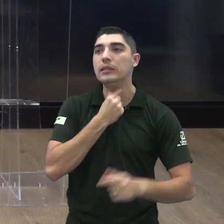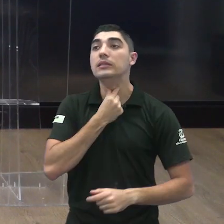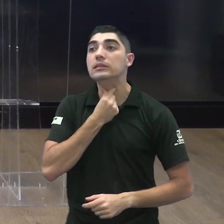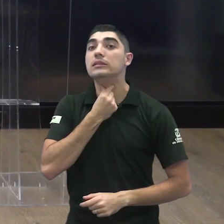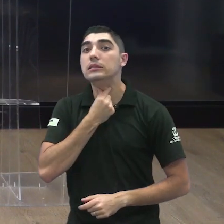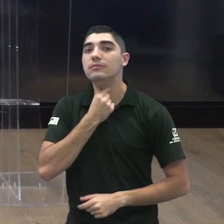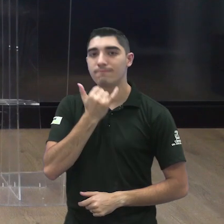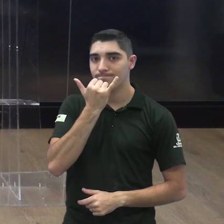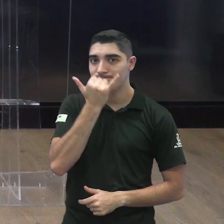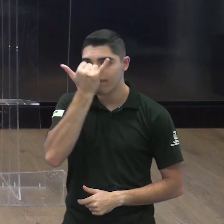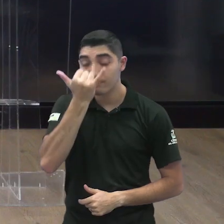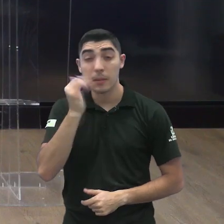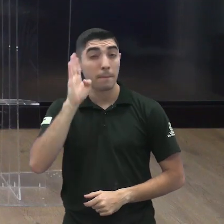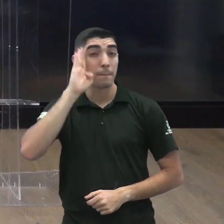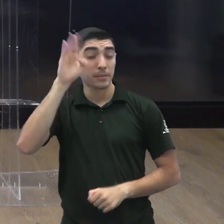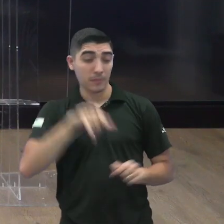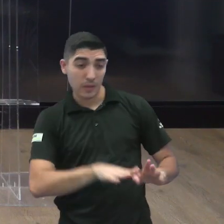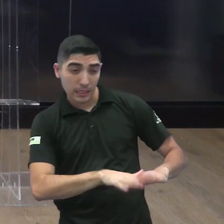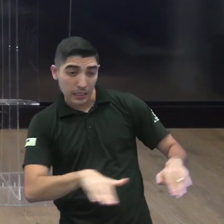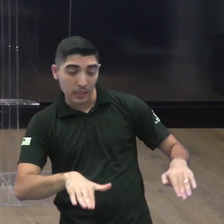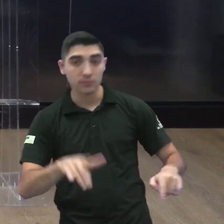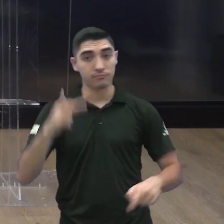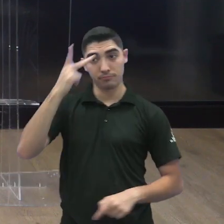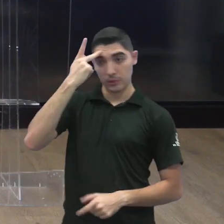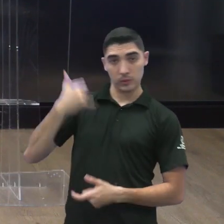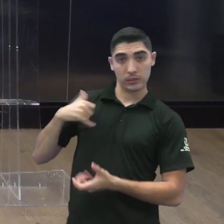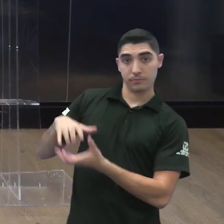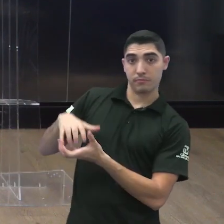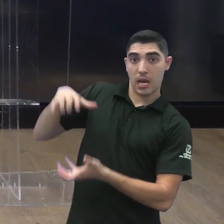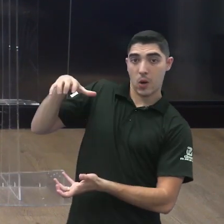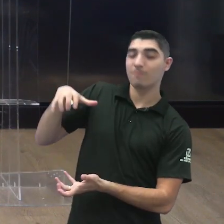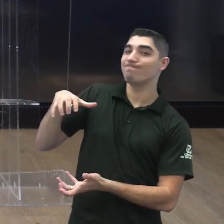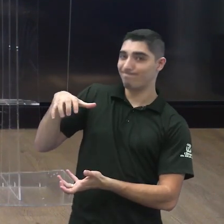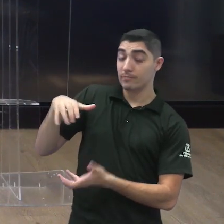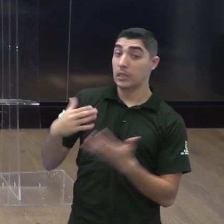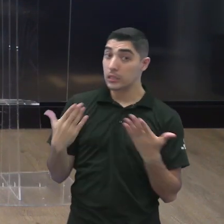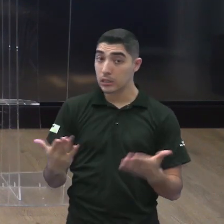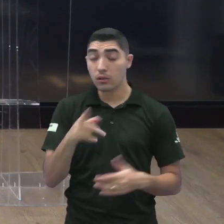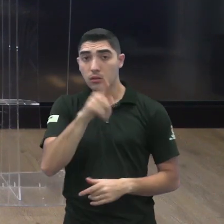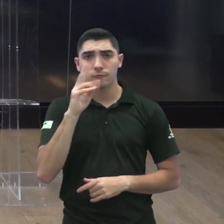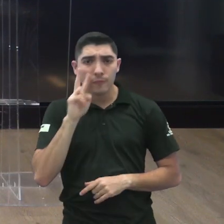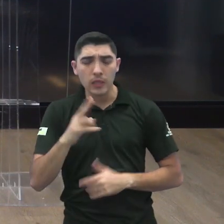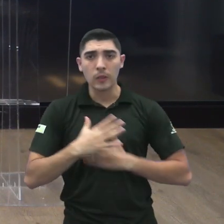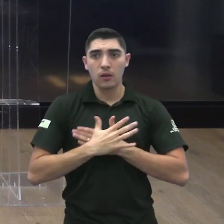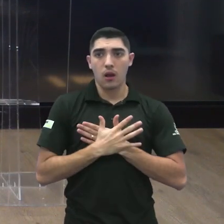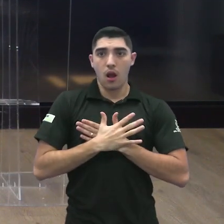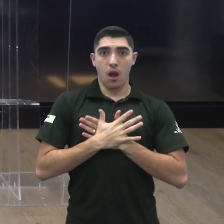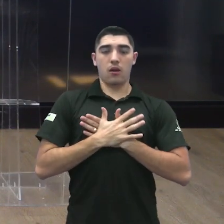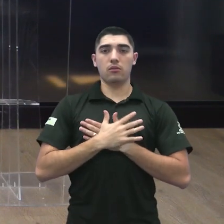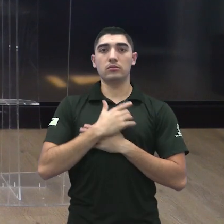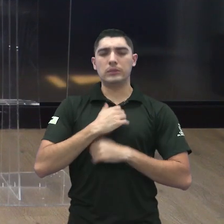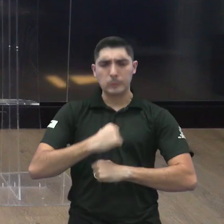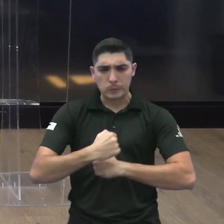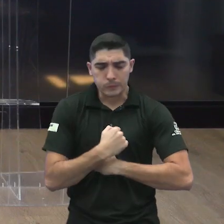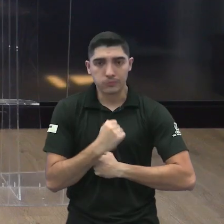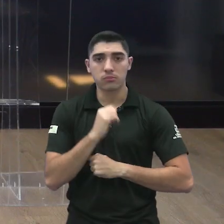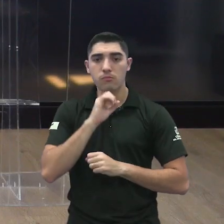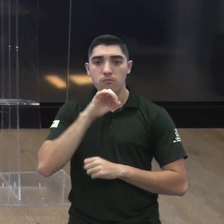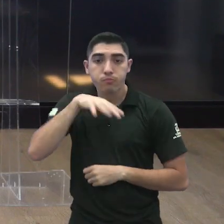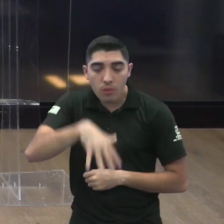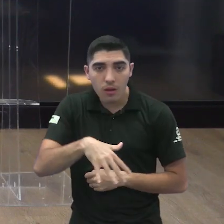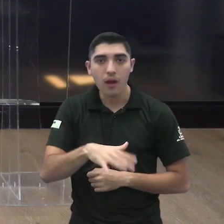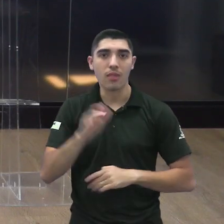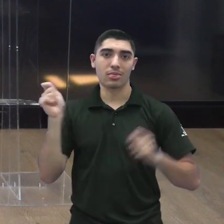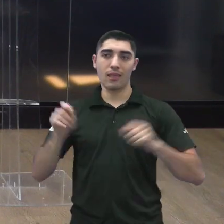engasgo, especialmente entre crianças e idosos. Por isso, saber fazer manobras de desengasgo e agir